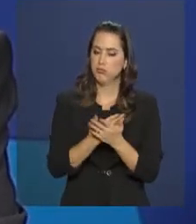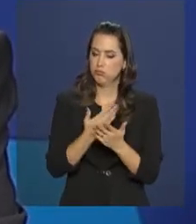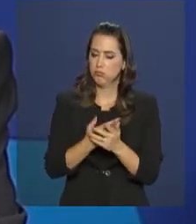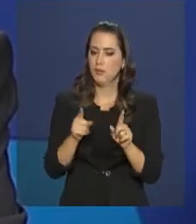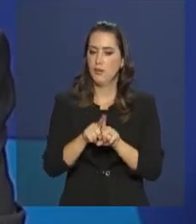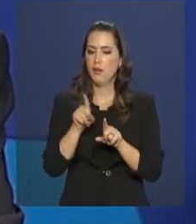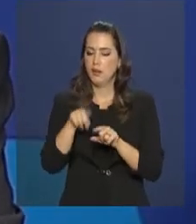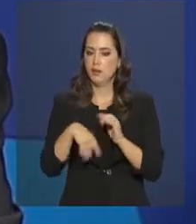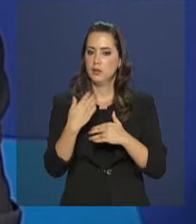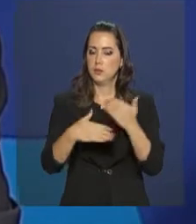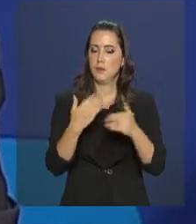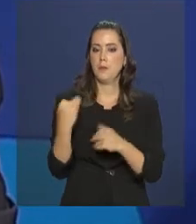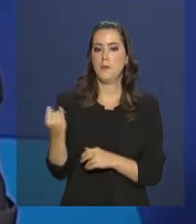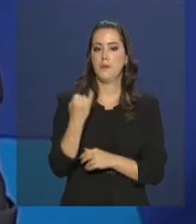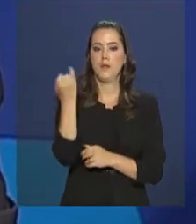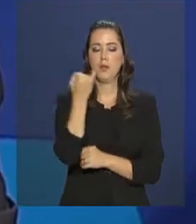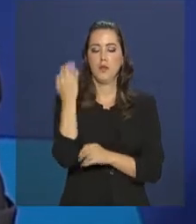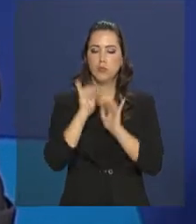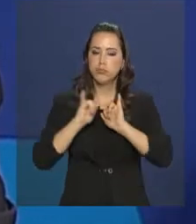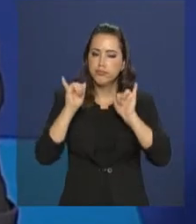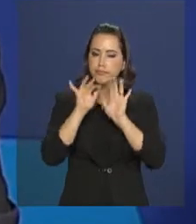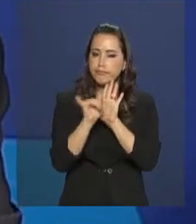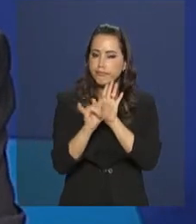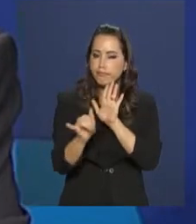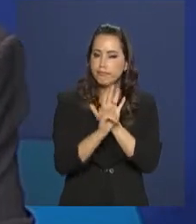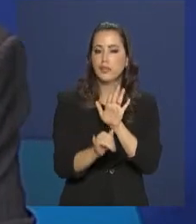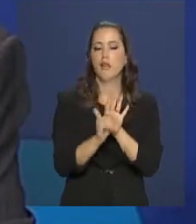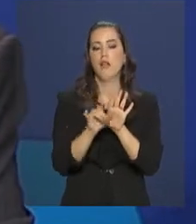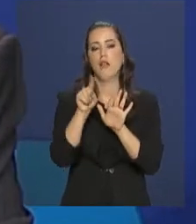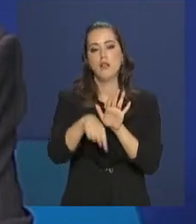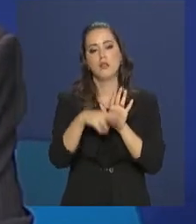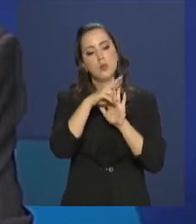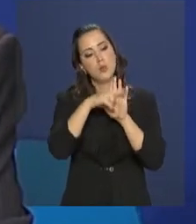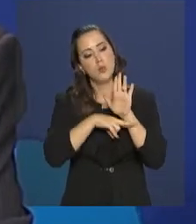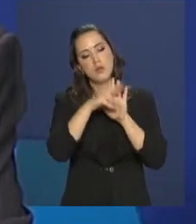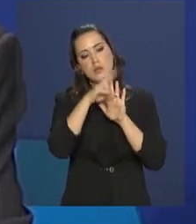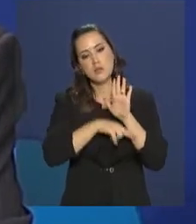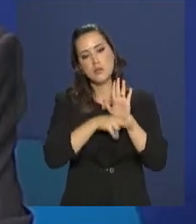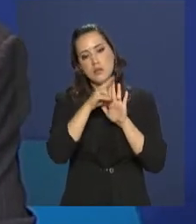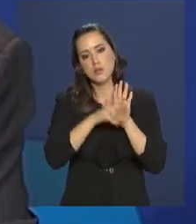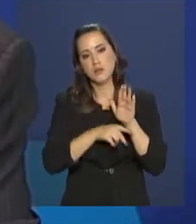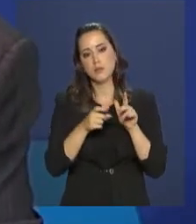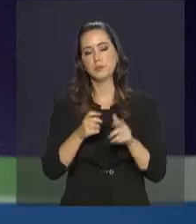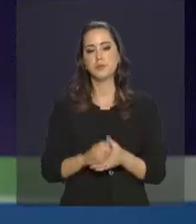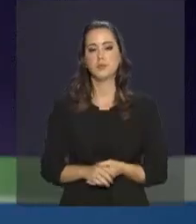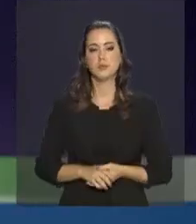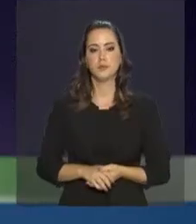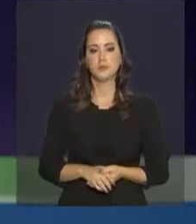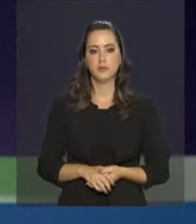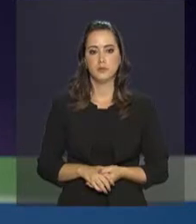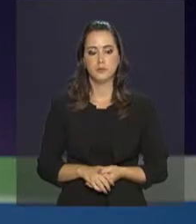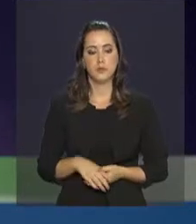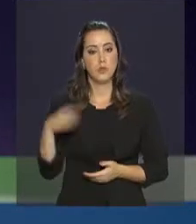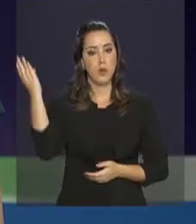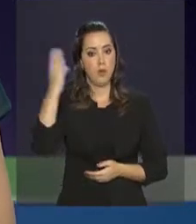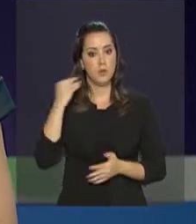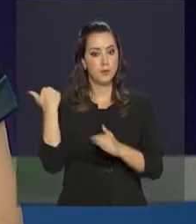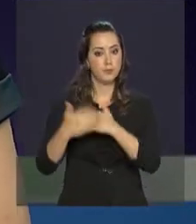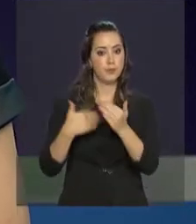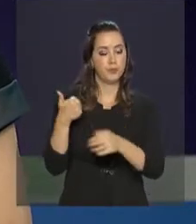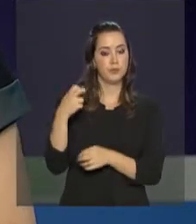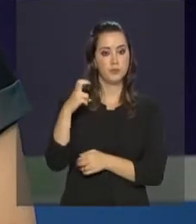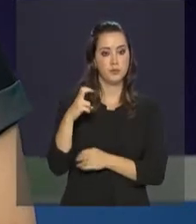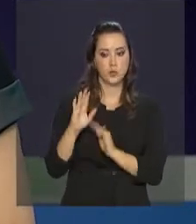passo importante. Em breve, nós devemos lançar o edital com as regras da renegociação. O Brasil